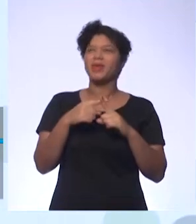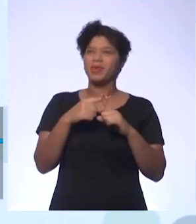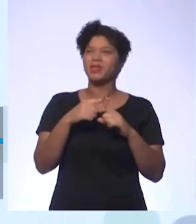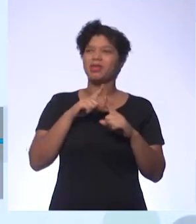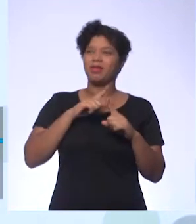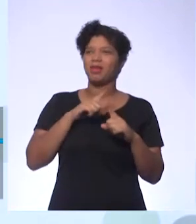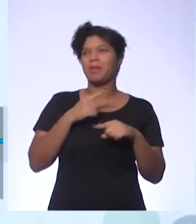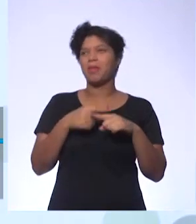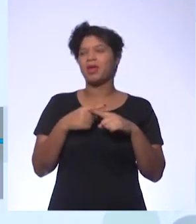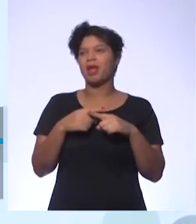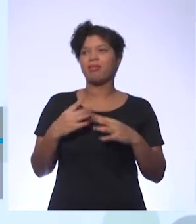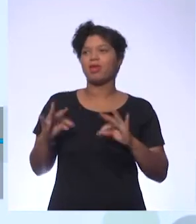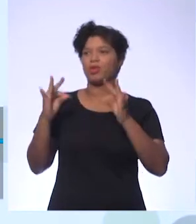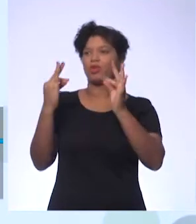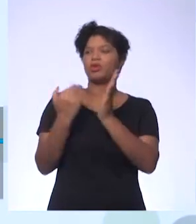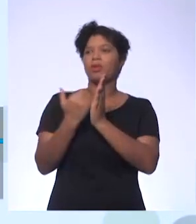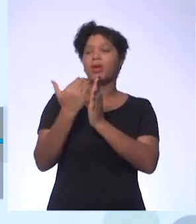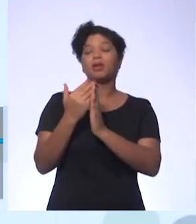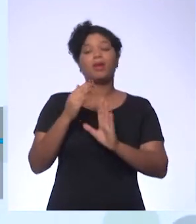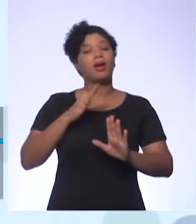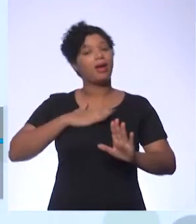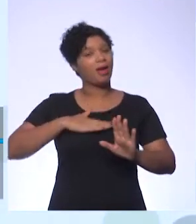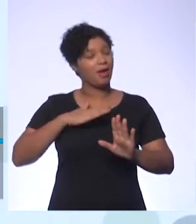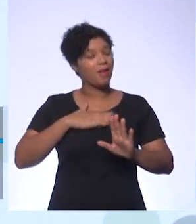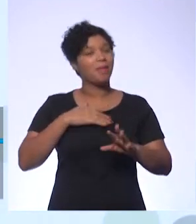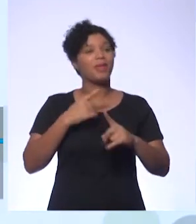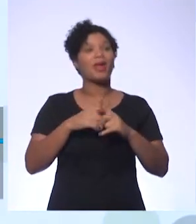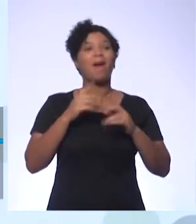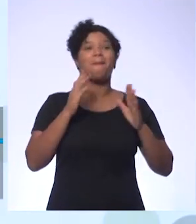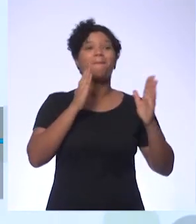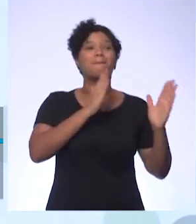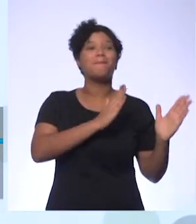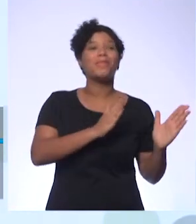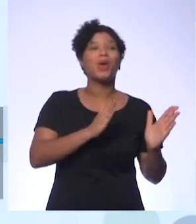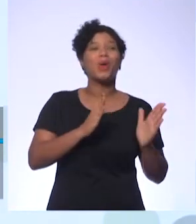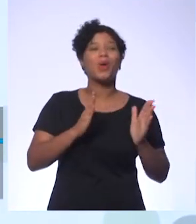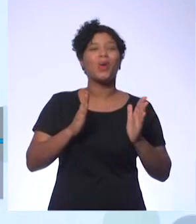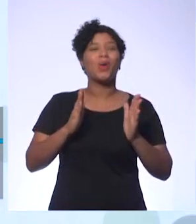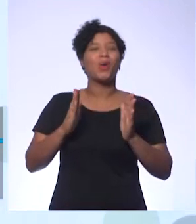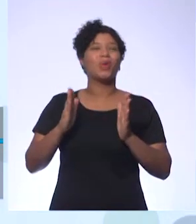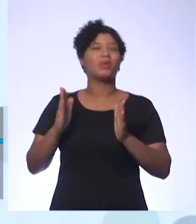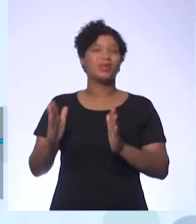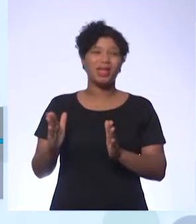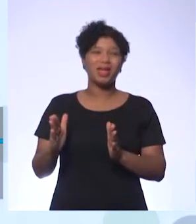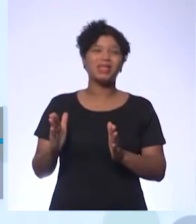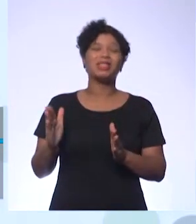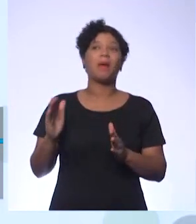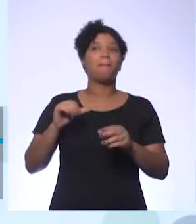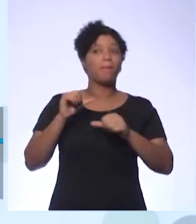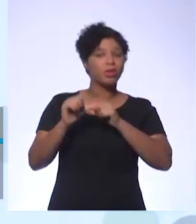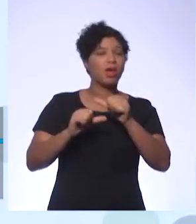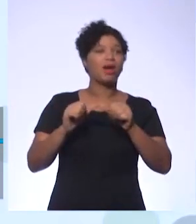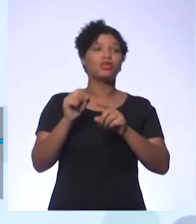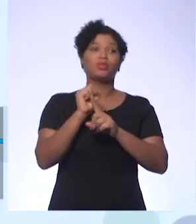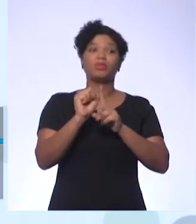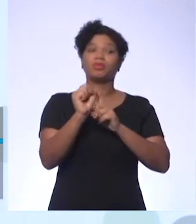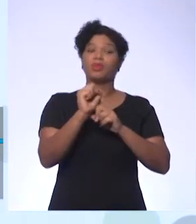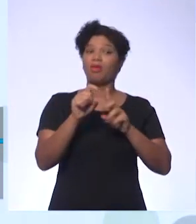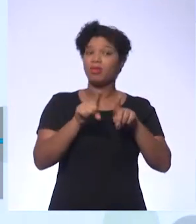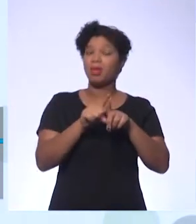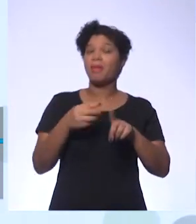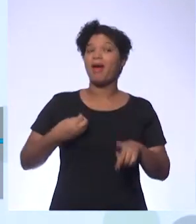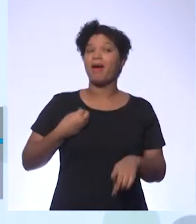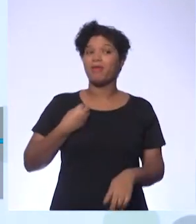século XVI, que vai até o século XIX, é todo um processo que vai também desencadeando uma série de mudanças nas vidas, né,